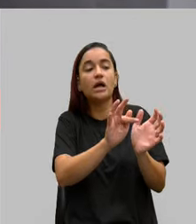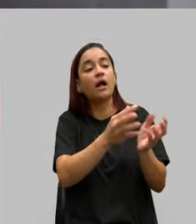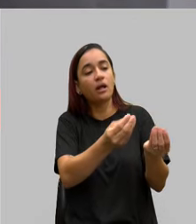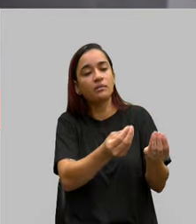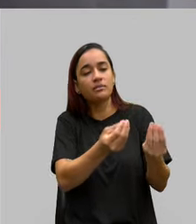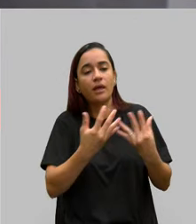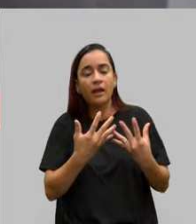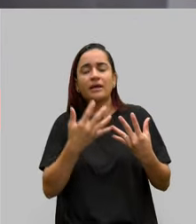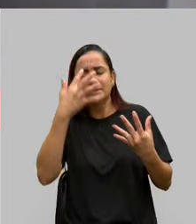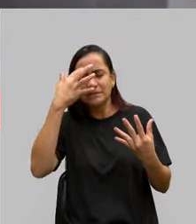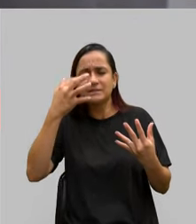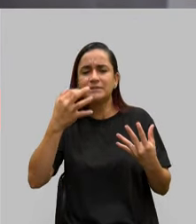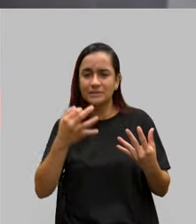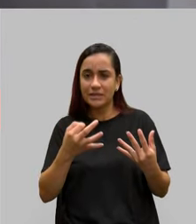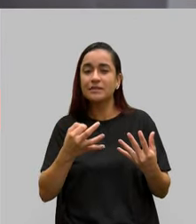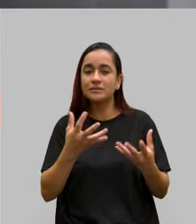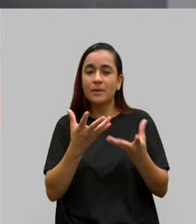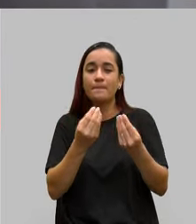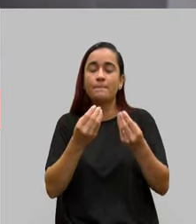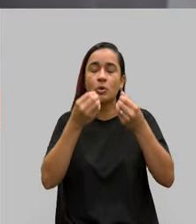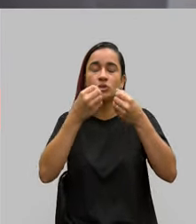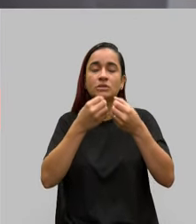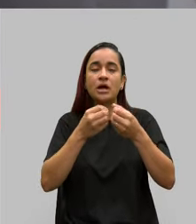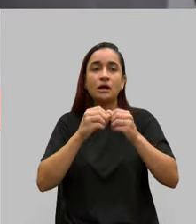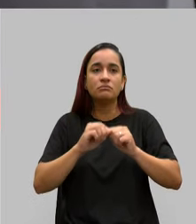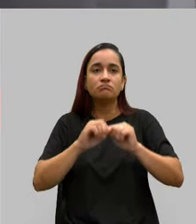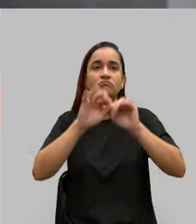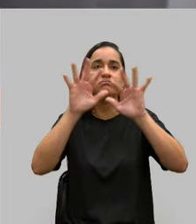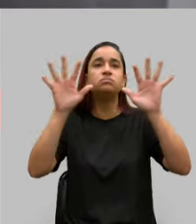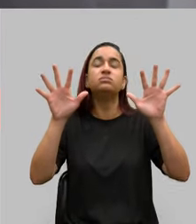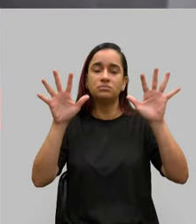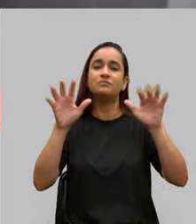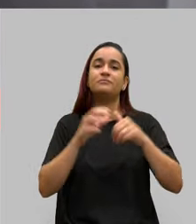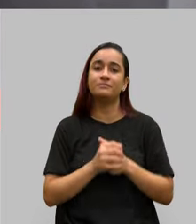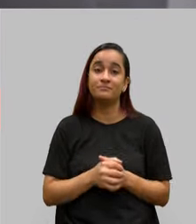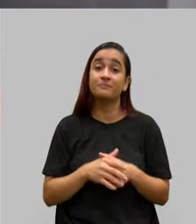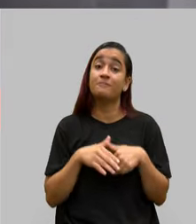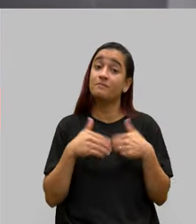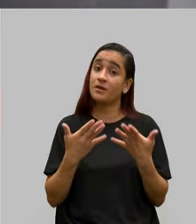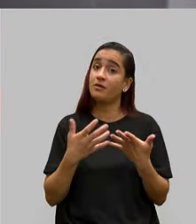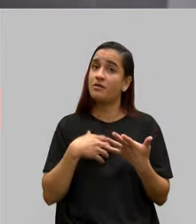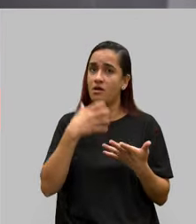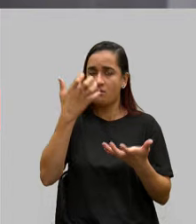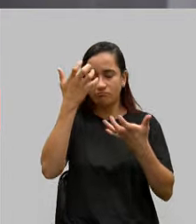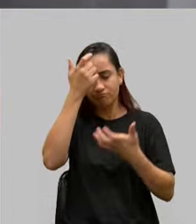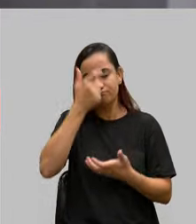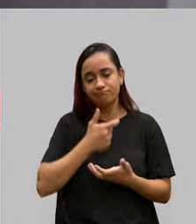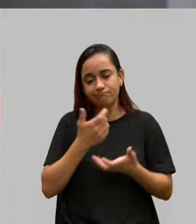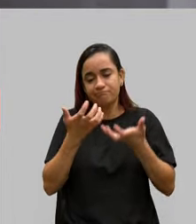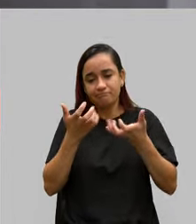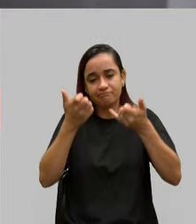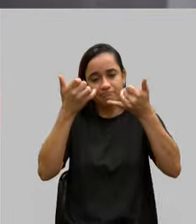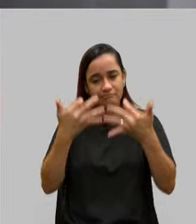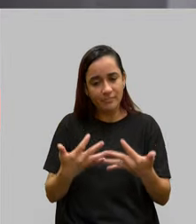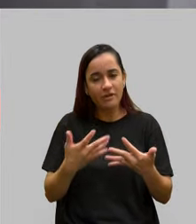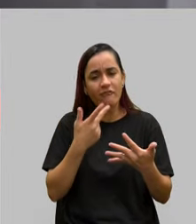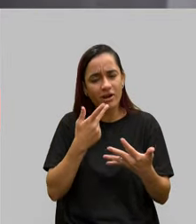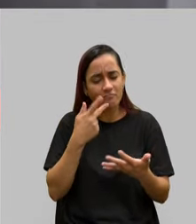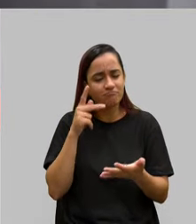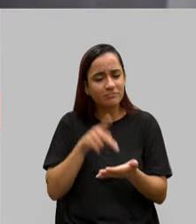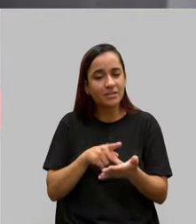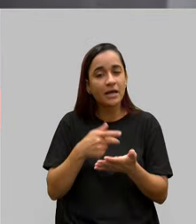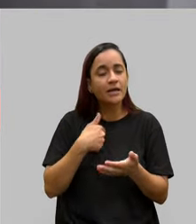deputada Beatriz muita luz e eu gostaria de dizer que eu tenho a esperança de que